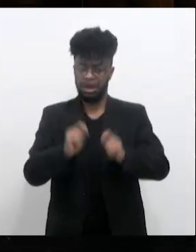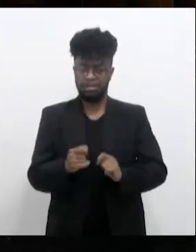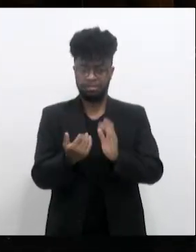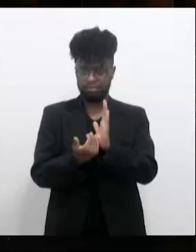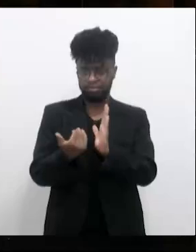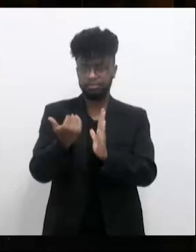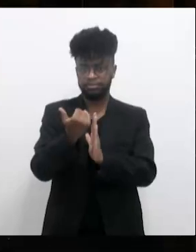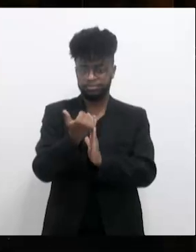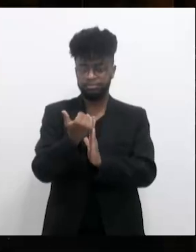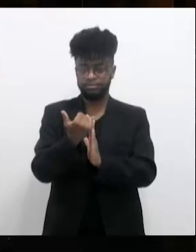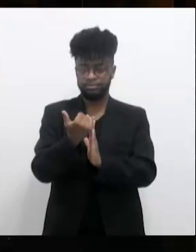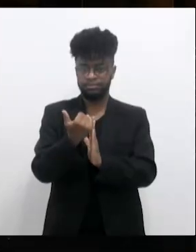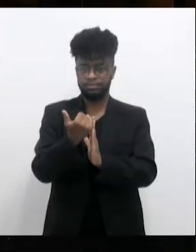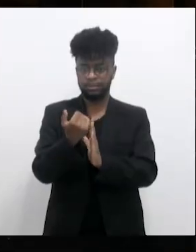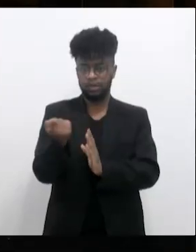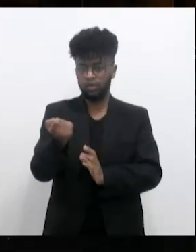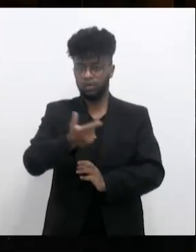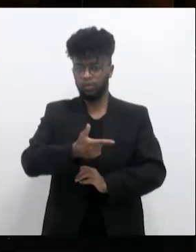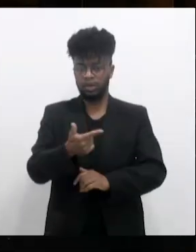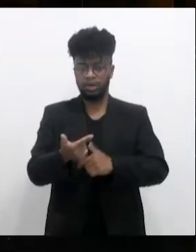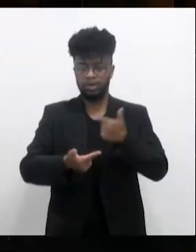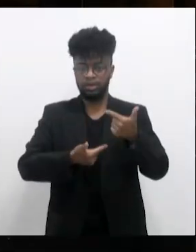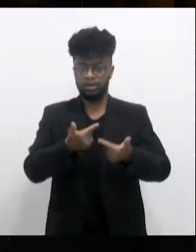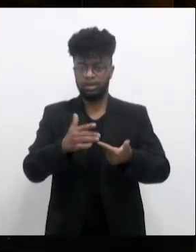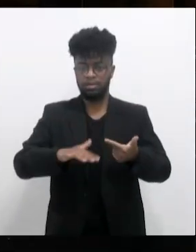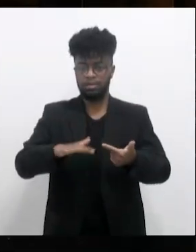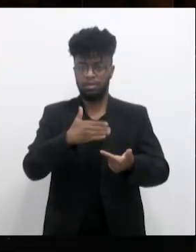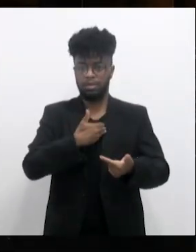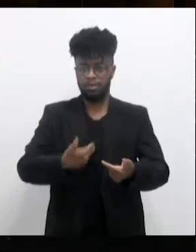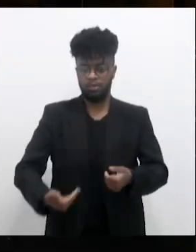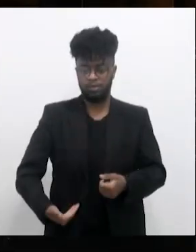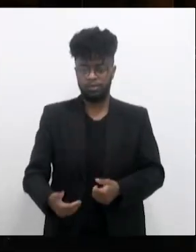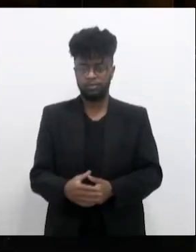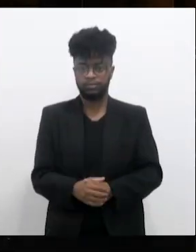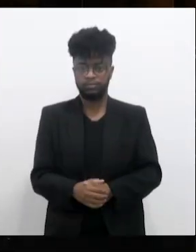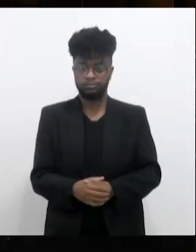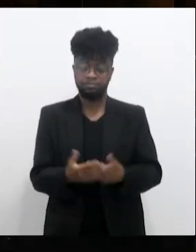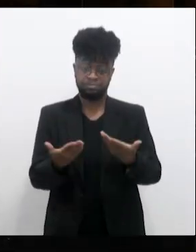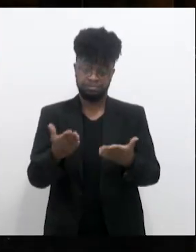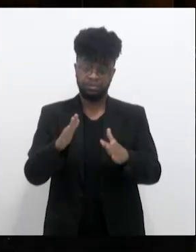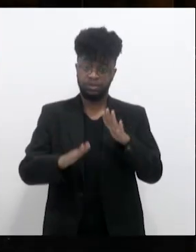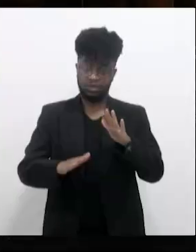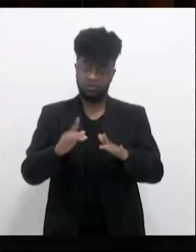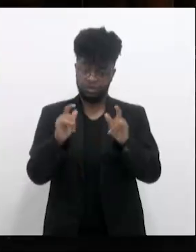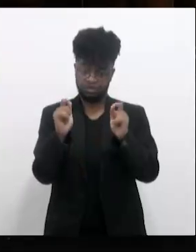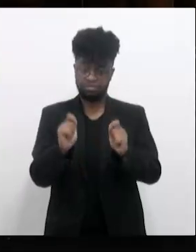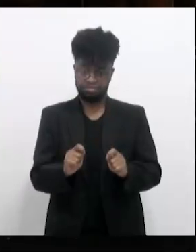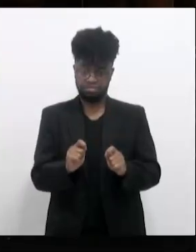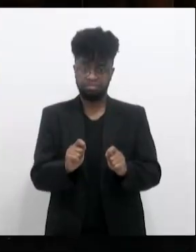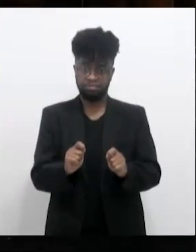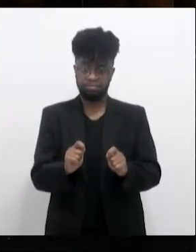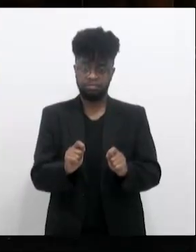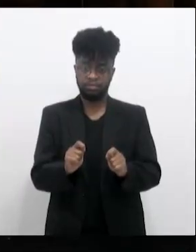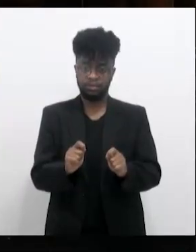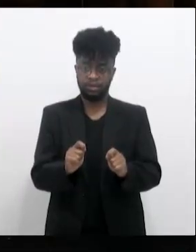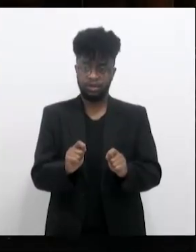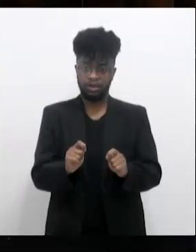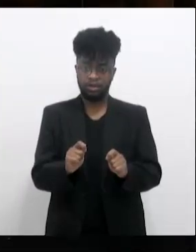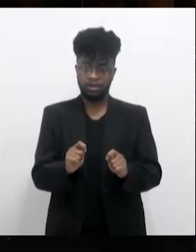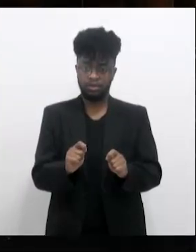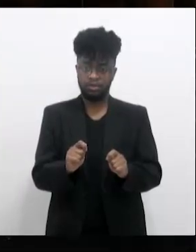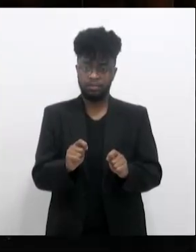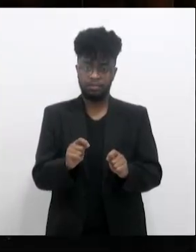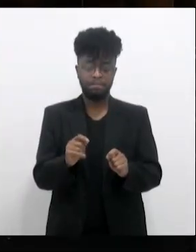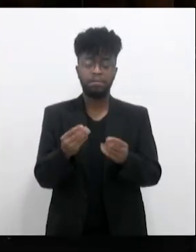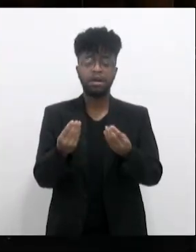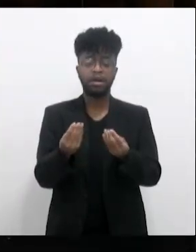competente que o serviço público. Pode ser mais competente para meter a mão